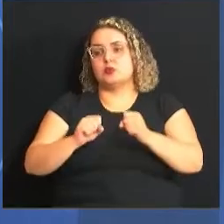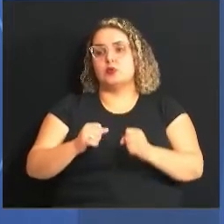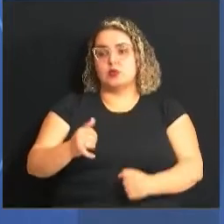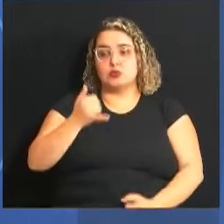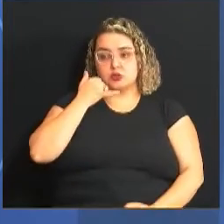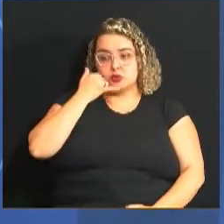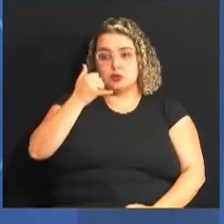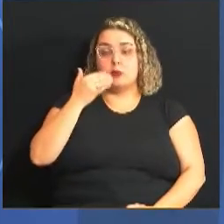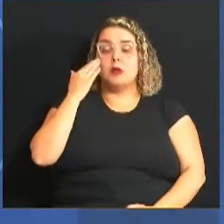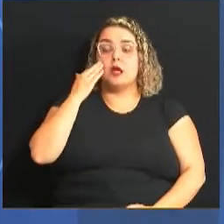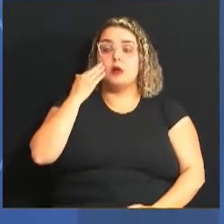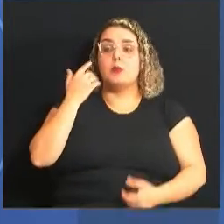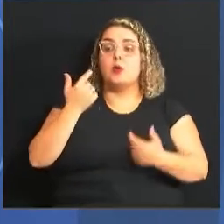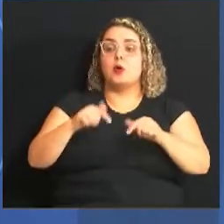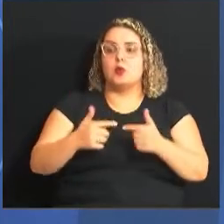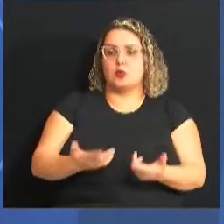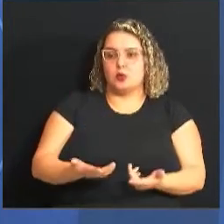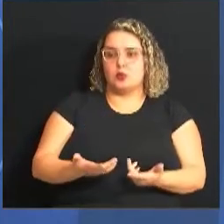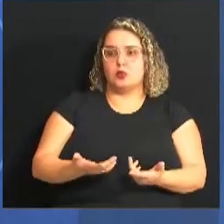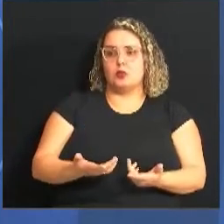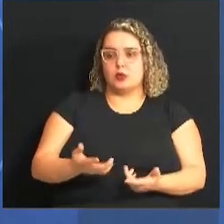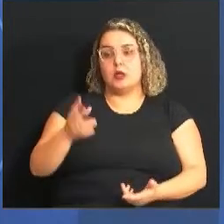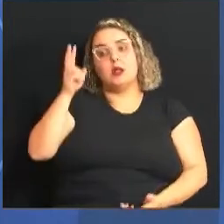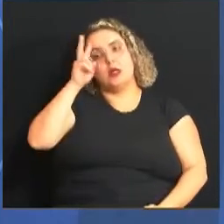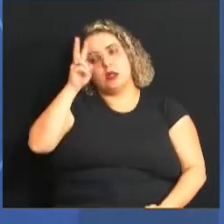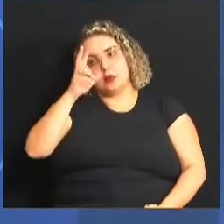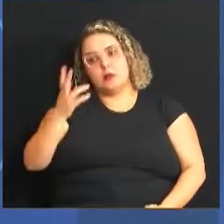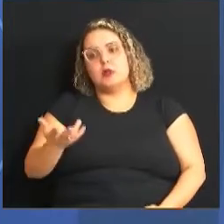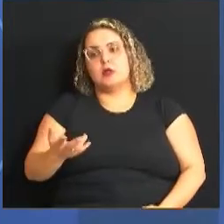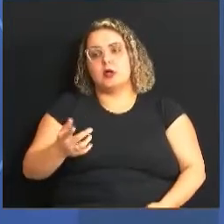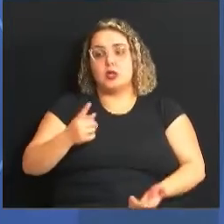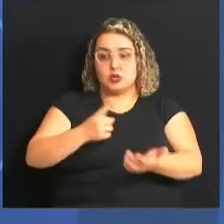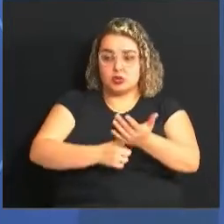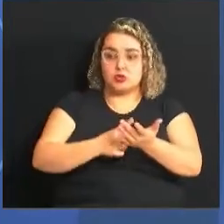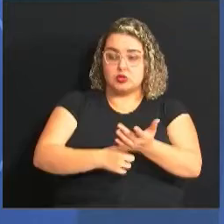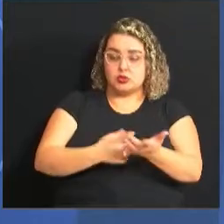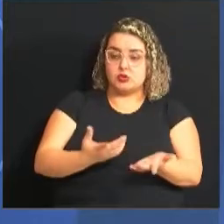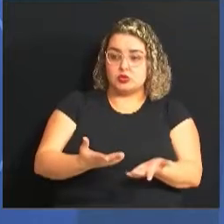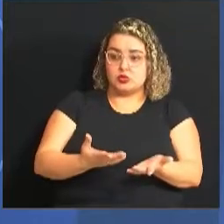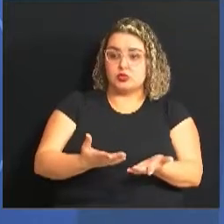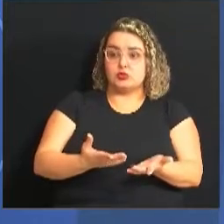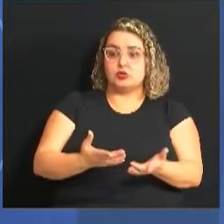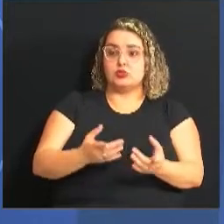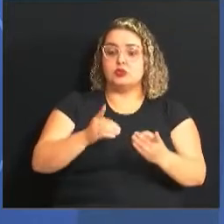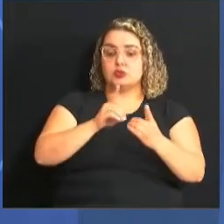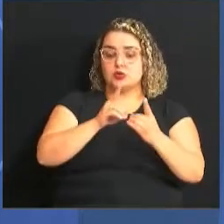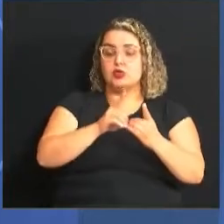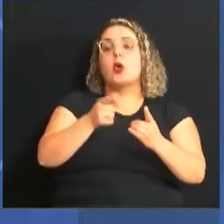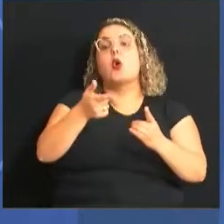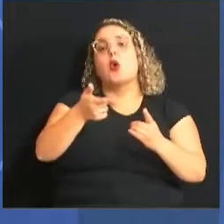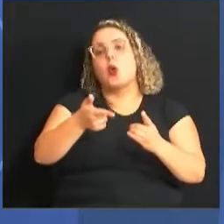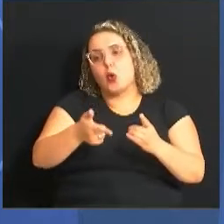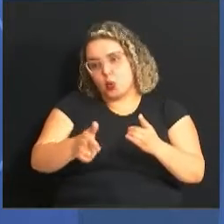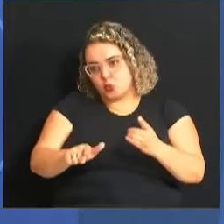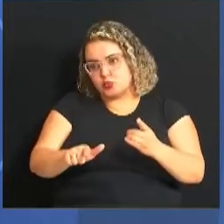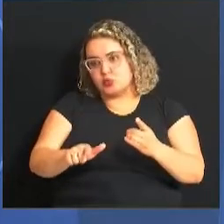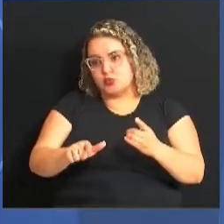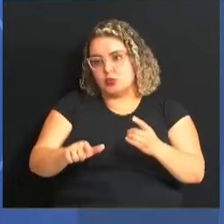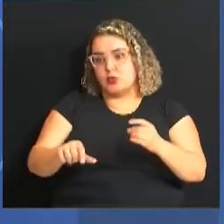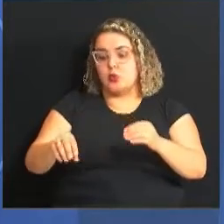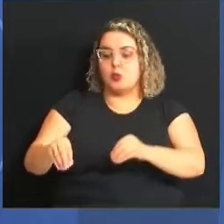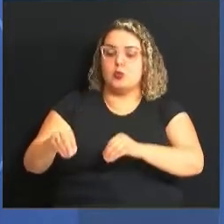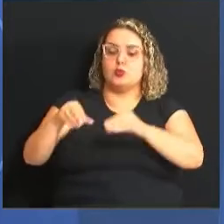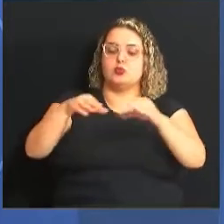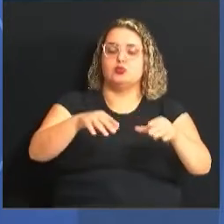para saber onde é, e lembrando que as consultas agendadas, elas estão mantidas, só que só foi mudado